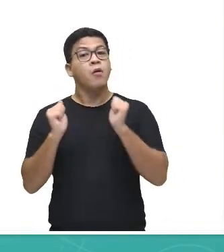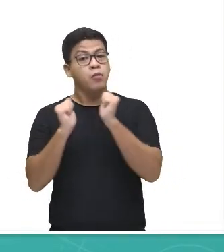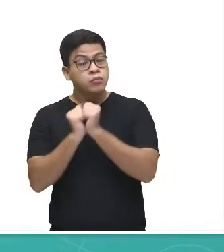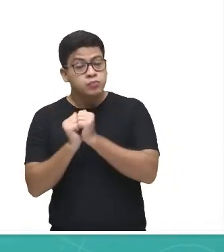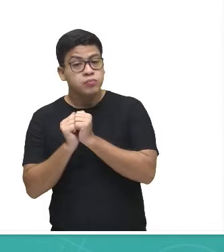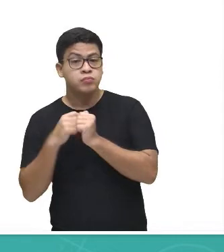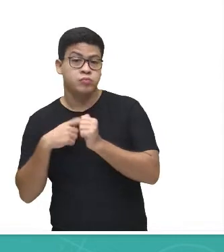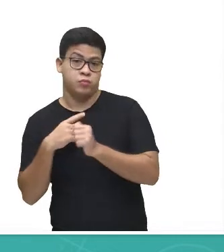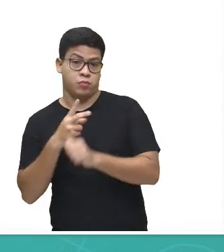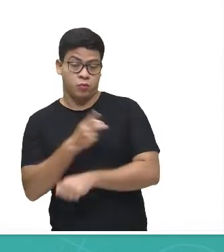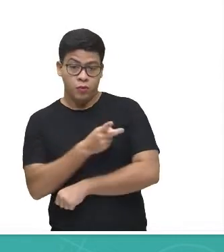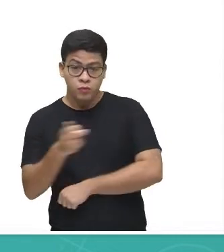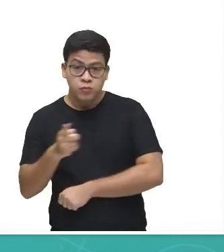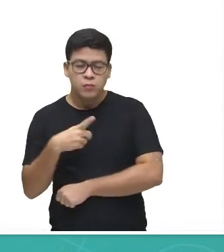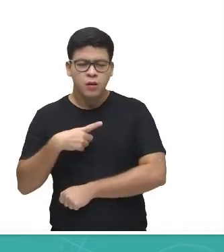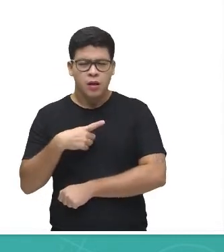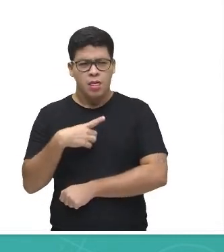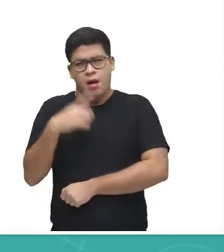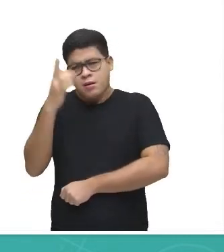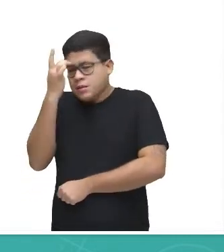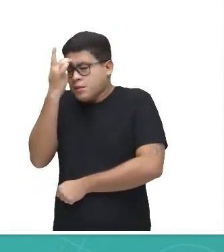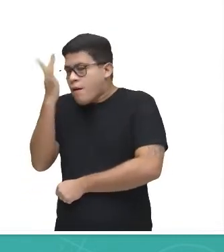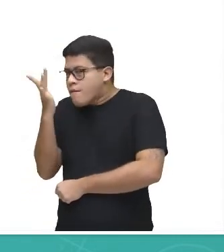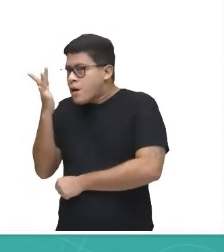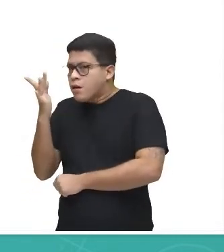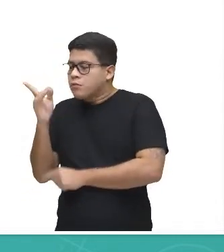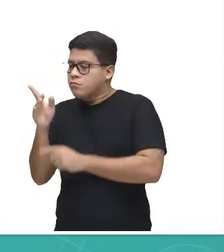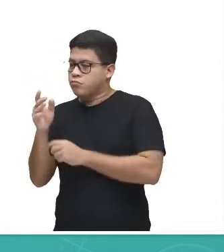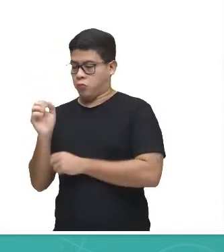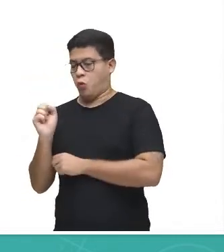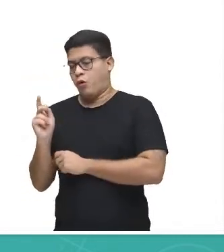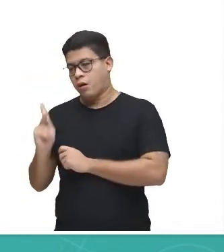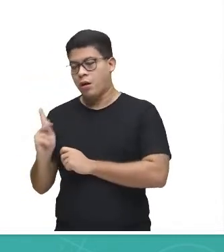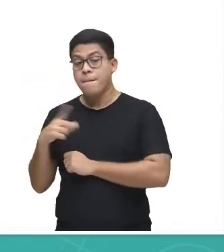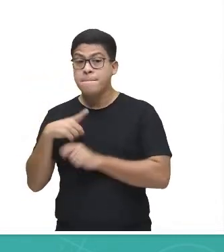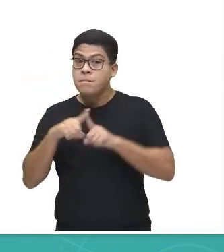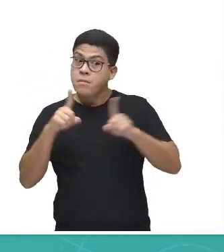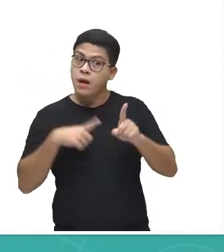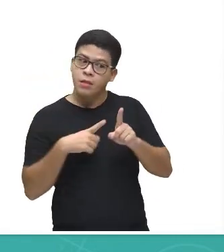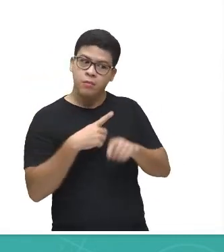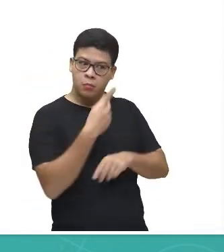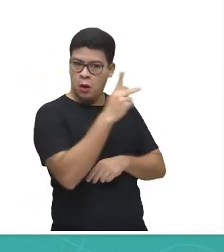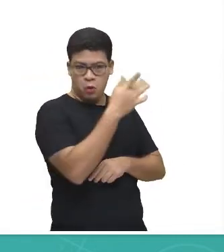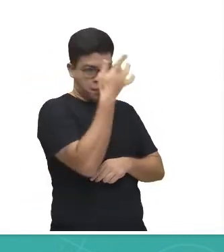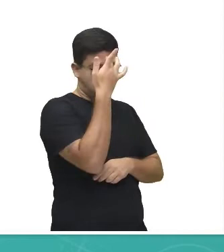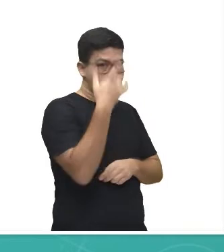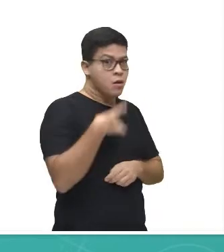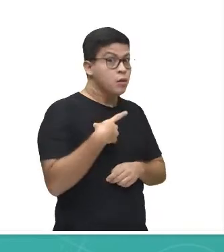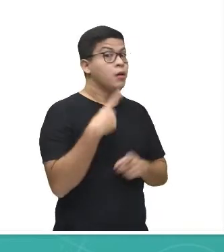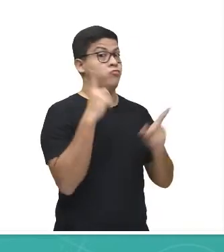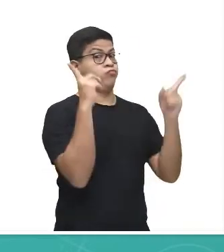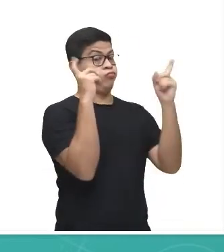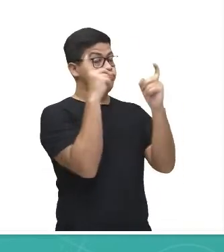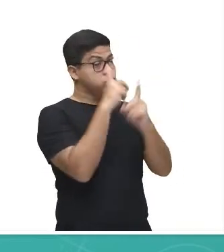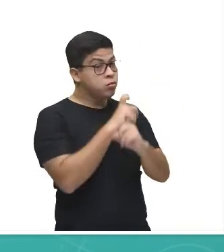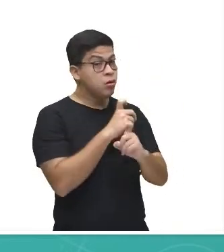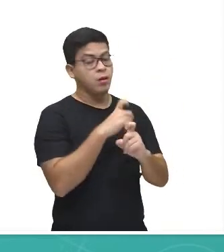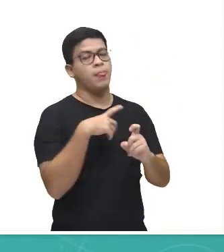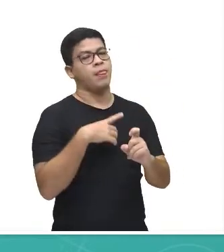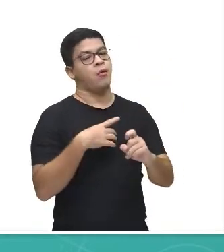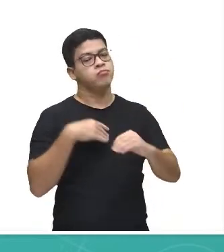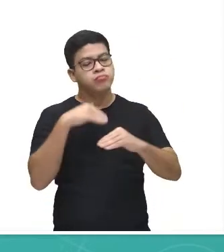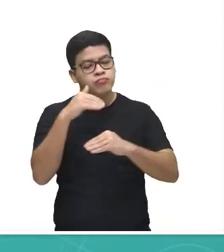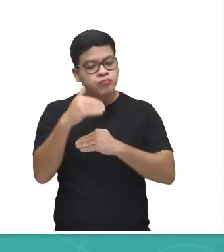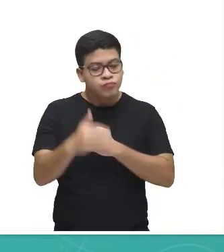conteúdo que para alguns é simples, para outros pode ter algum grau de dificuldade. Por isso que a gente vai trabalhar passo a